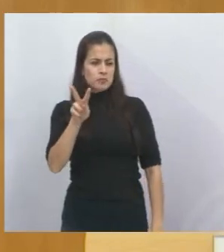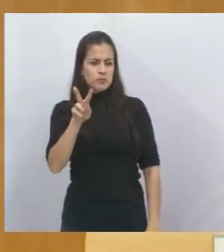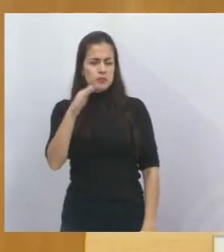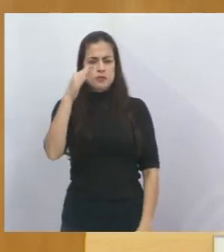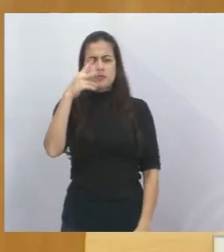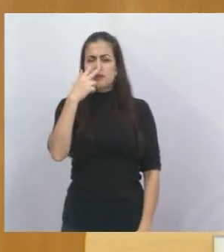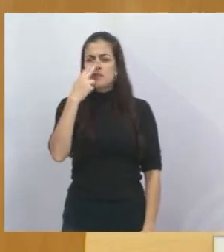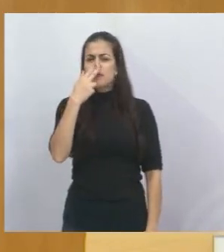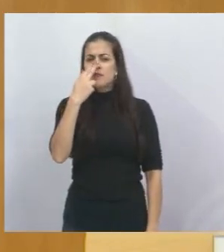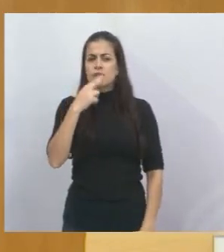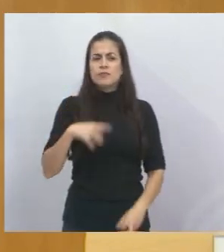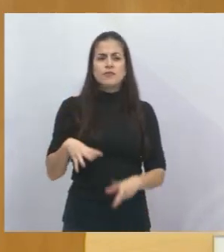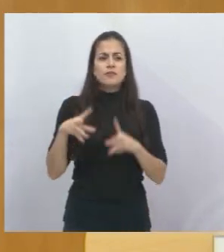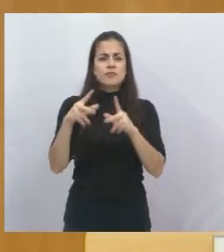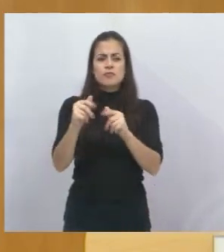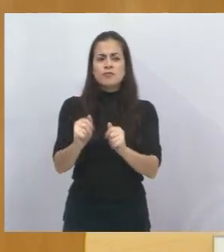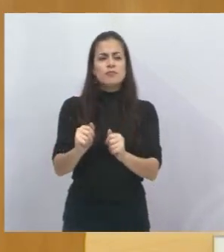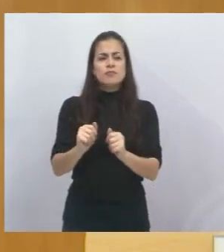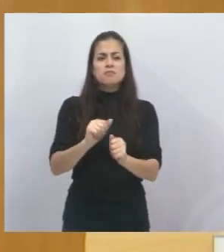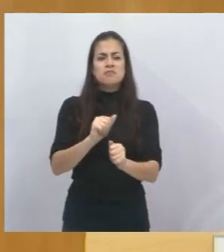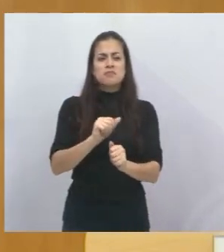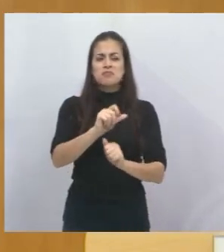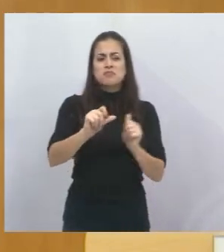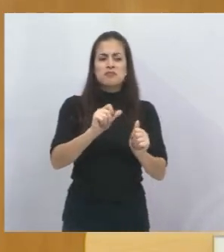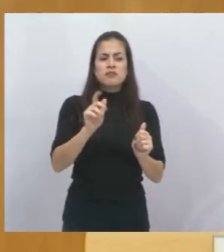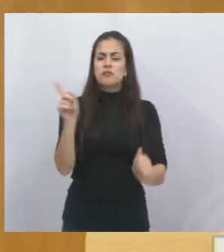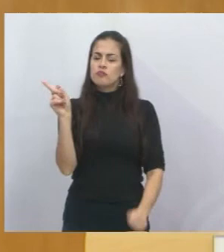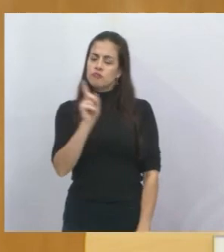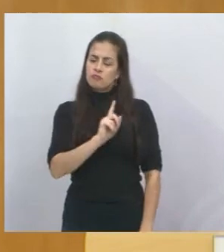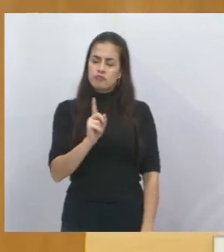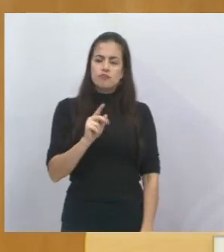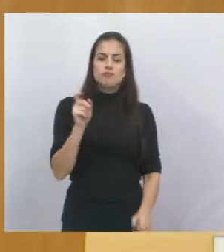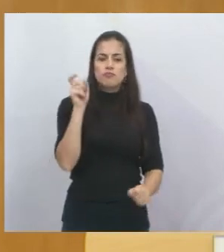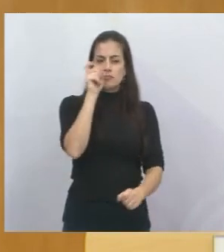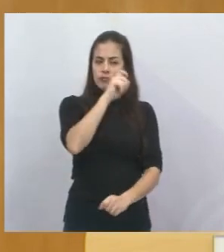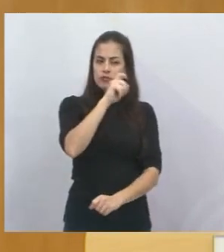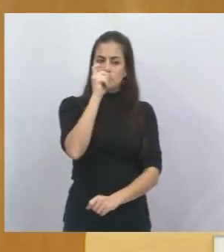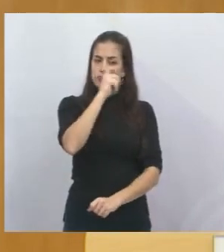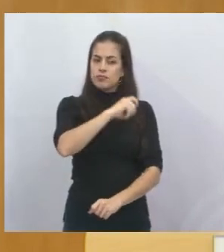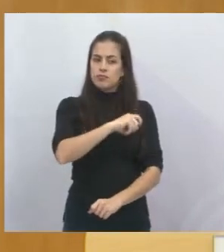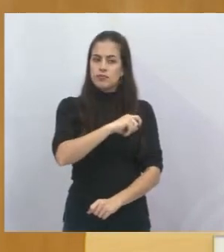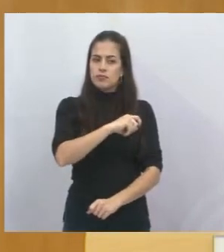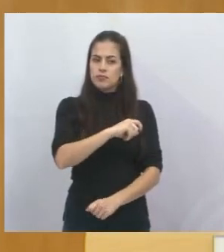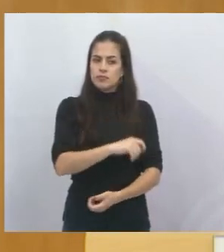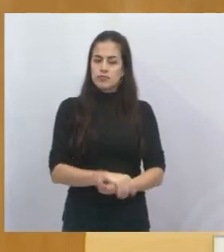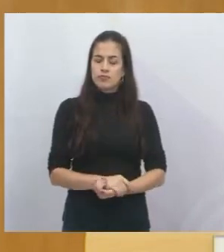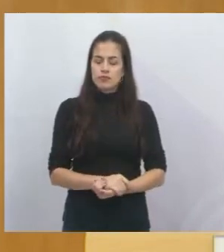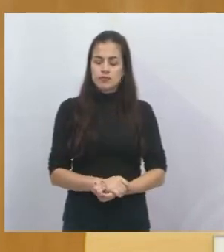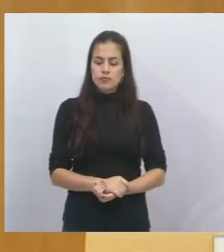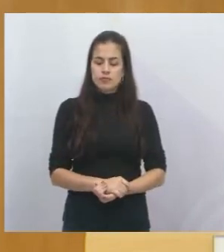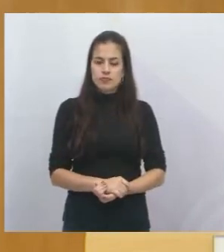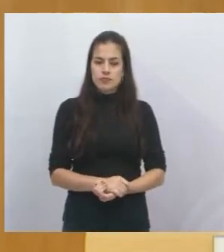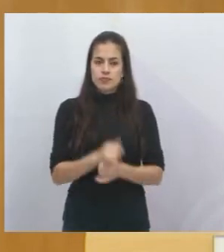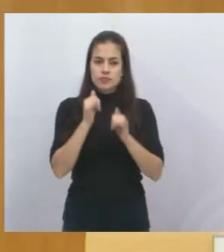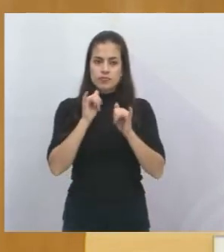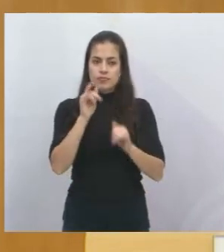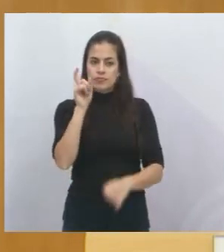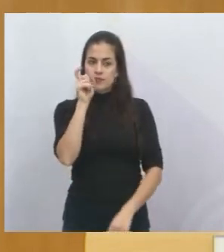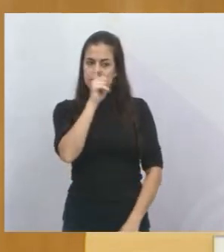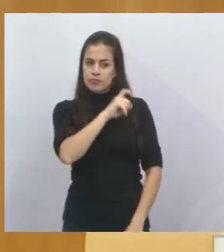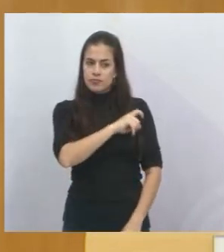aí, sai compartilhando, falando, mexeu comigo. Isso é mentira. Mentira, fake news. Cuidado aí com o